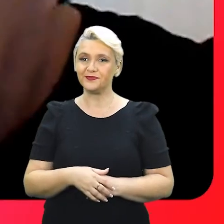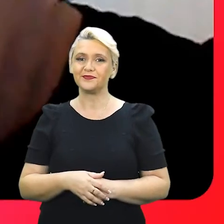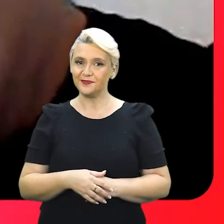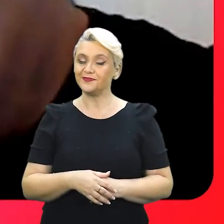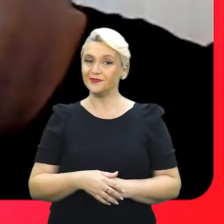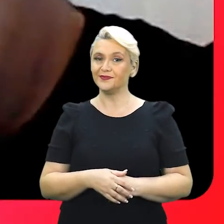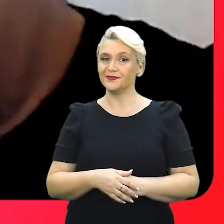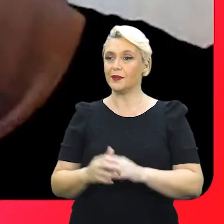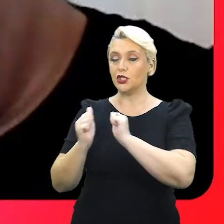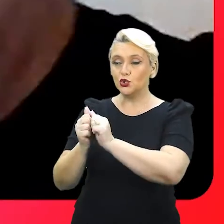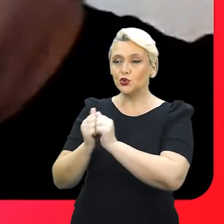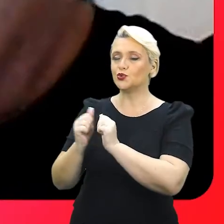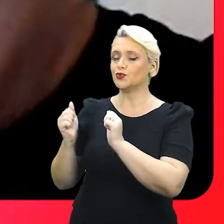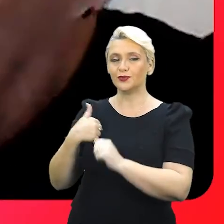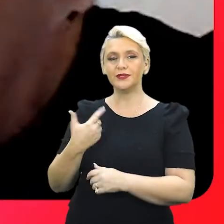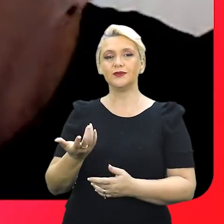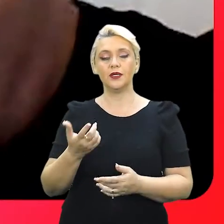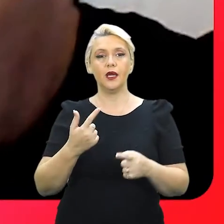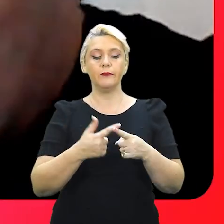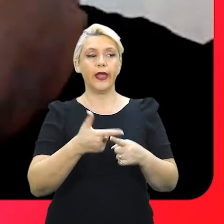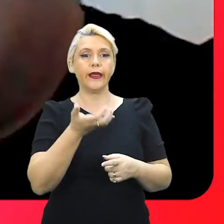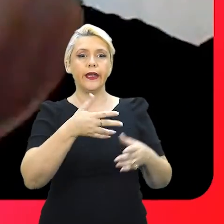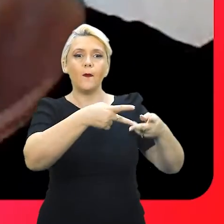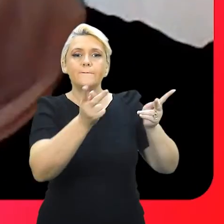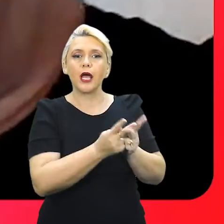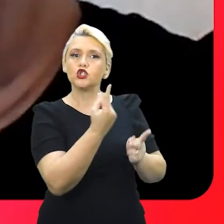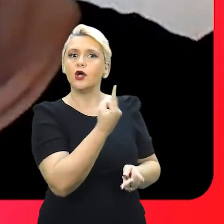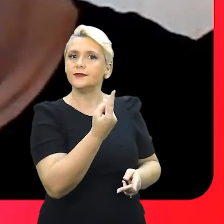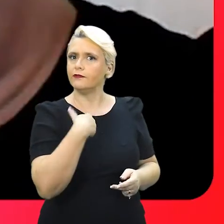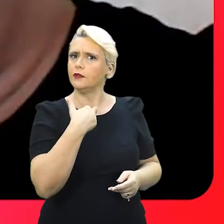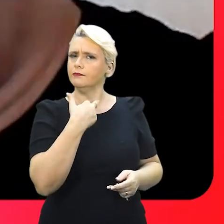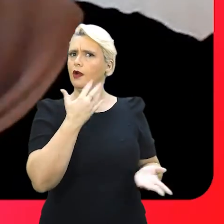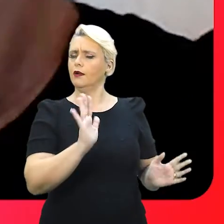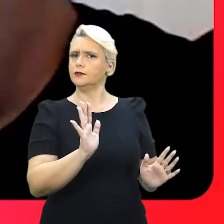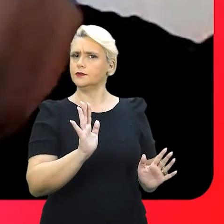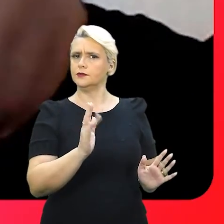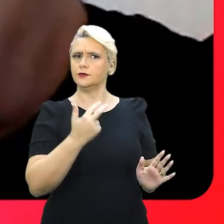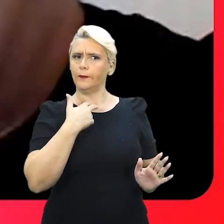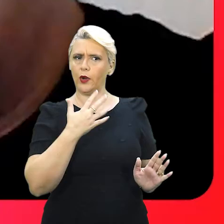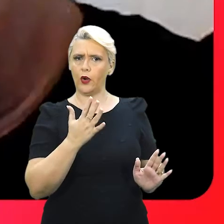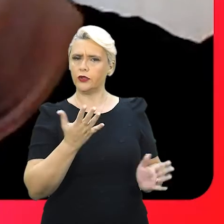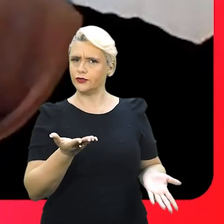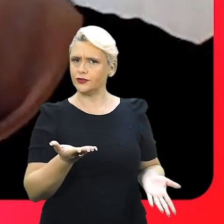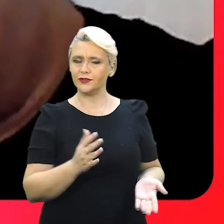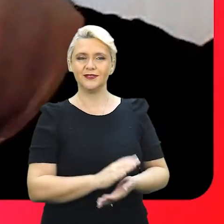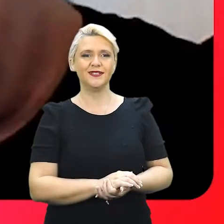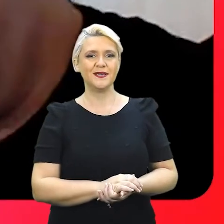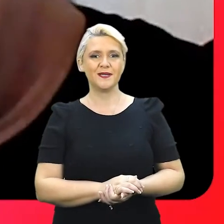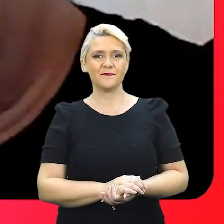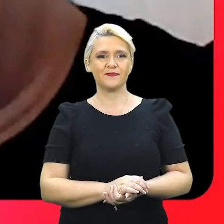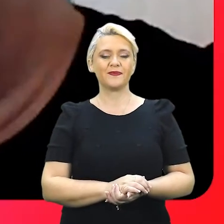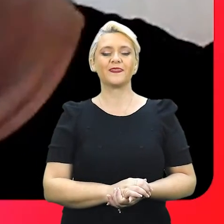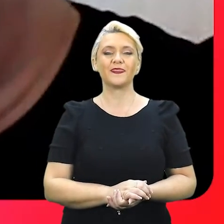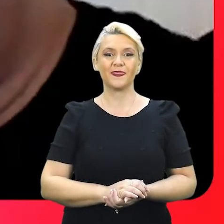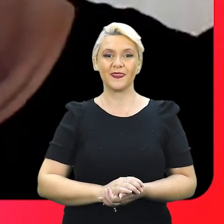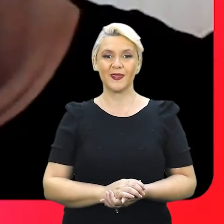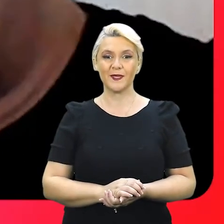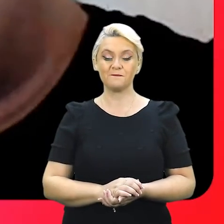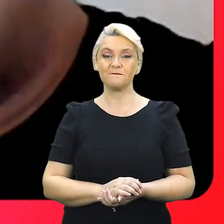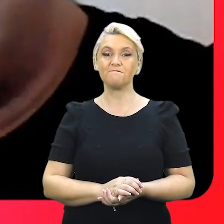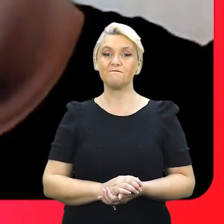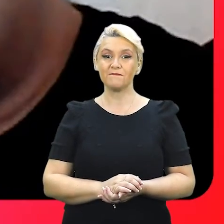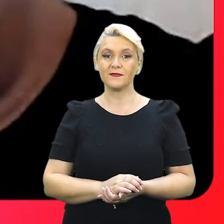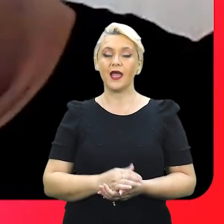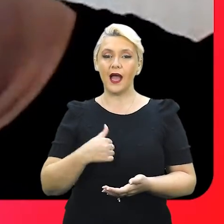Puto da vida ele fica, porque ele queria comer um prato sozinho. Ele não faz isso com prazer, é traíra. E a